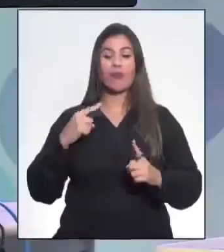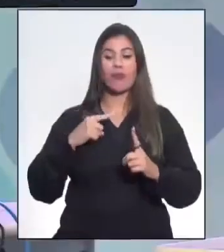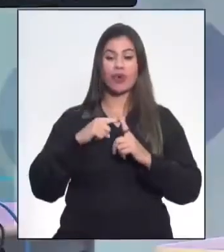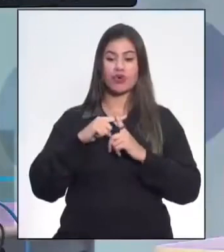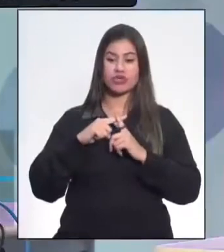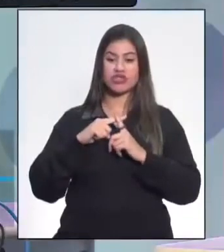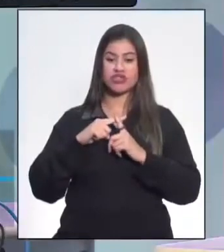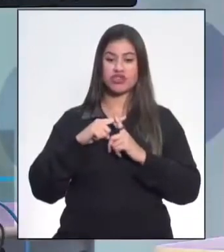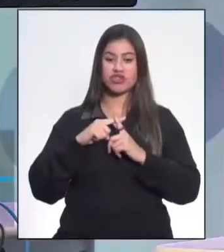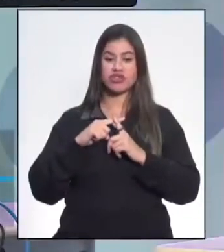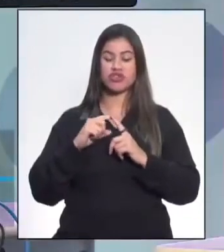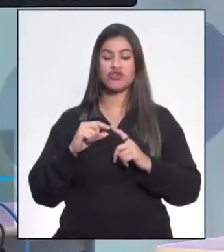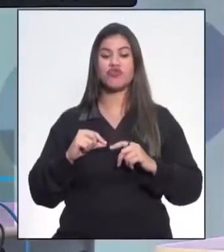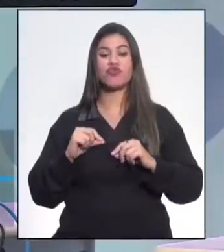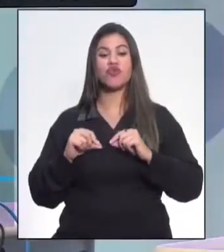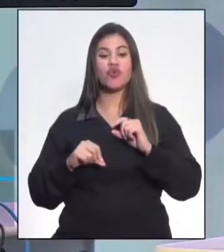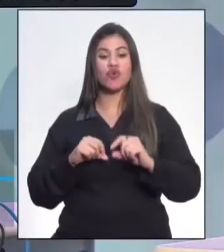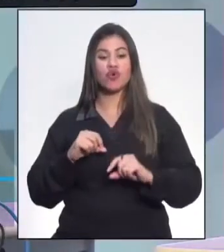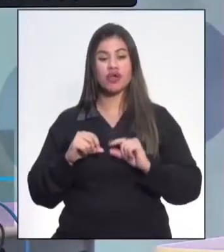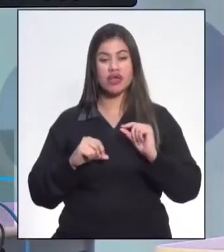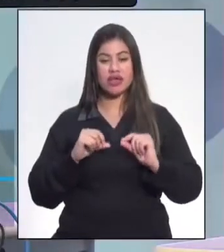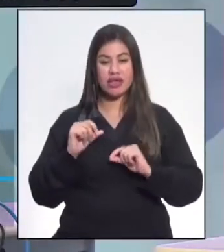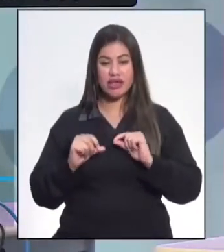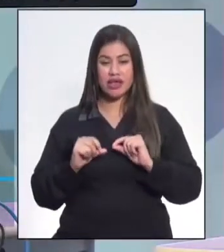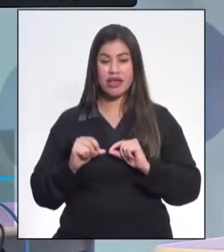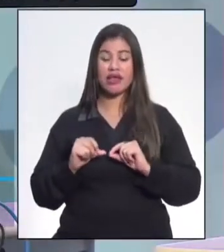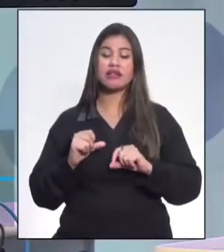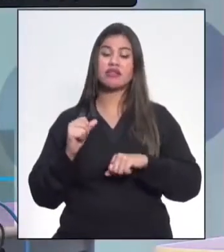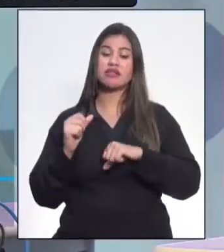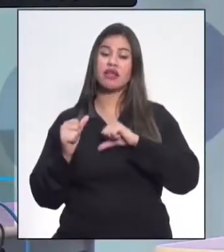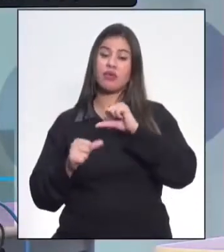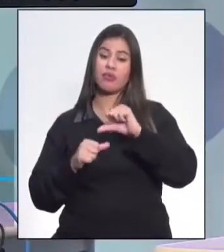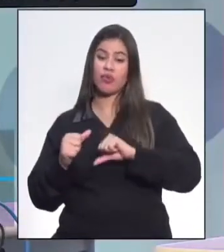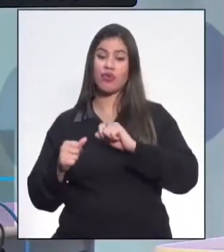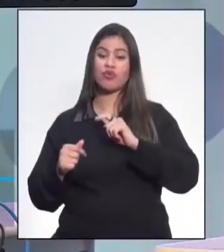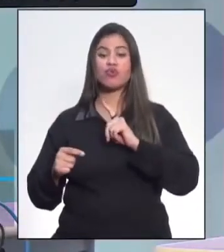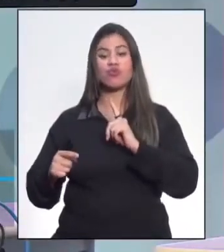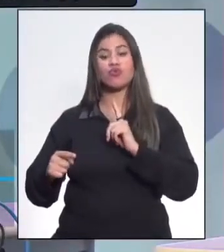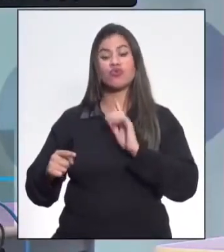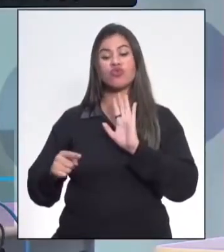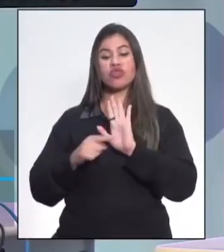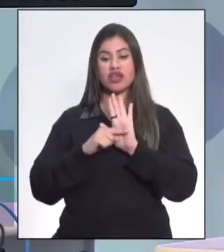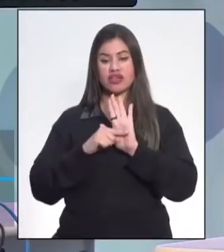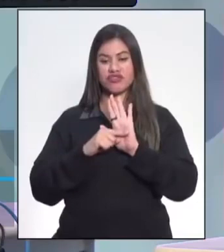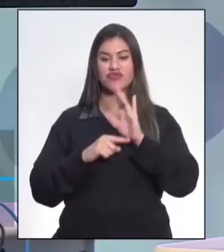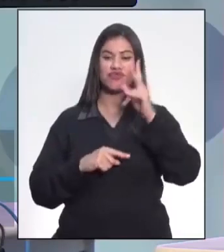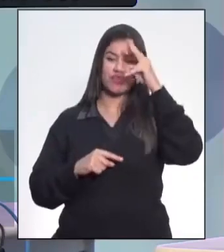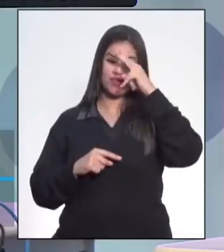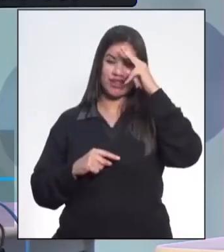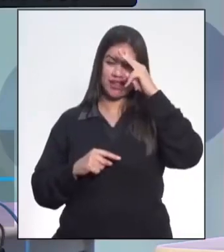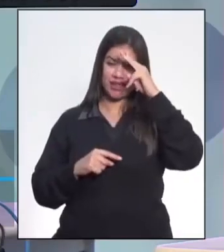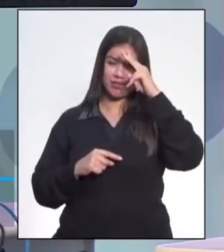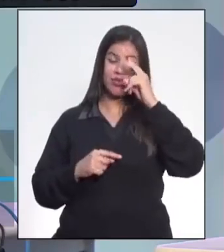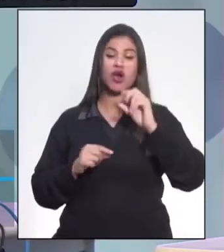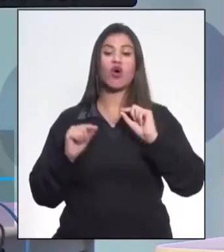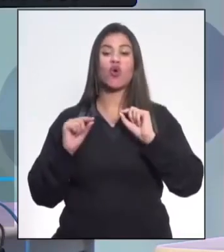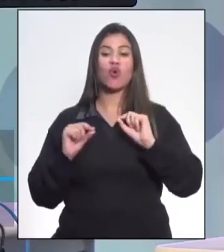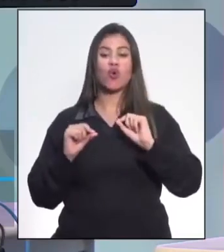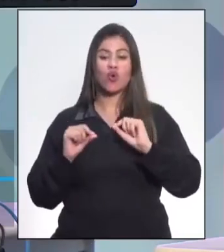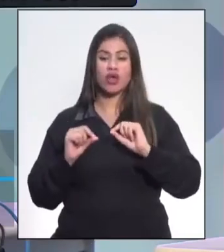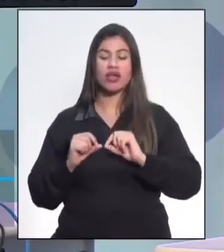o cálculo, o que vai acontecer? Ele vai se tornar negativo. Lembram disso? Né? Então, o que